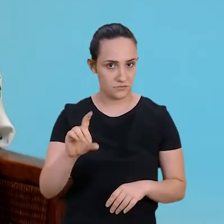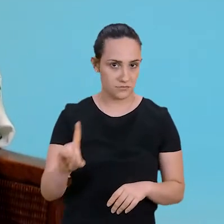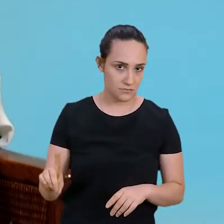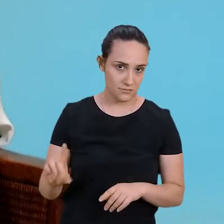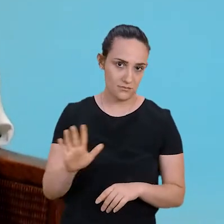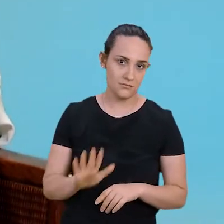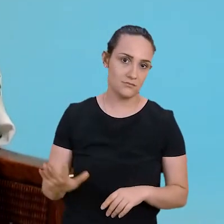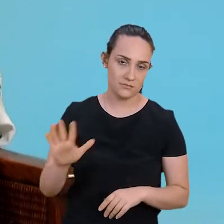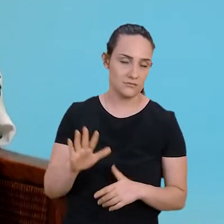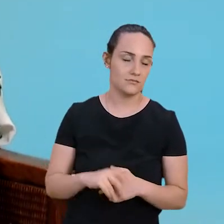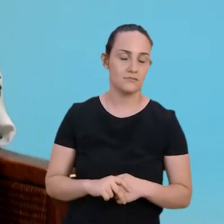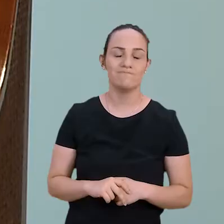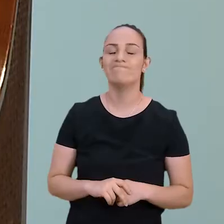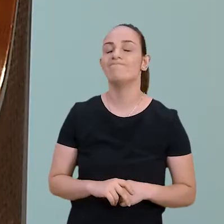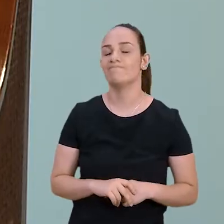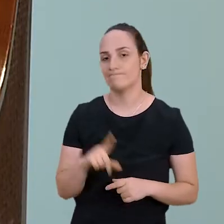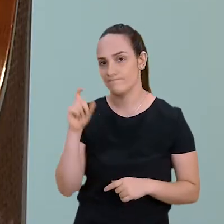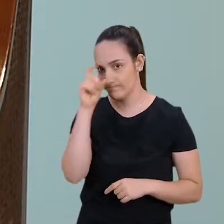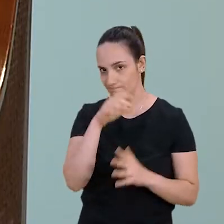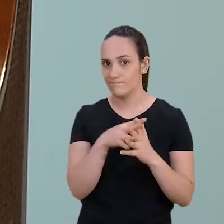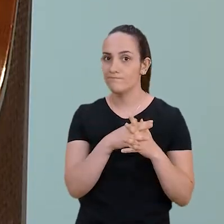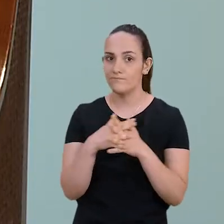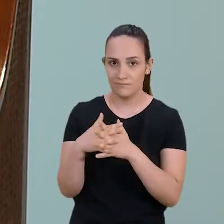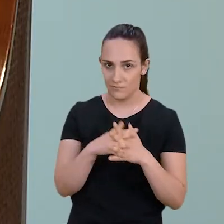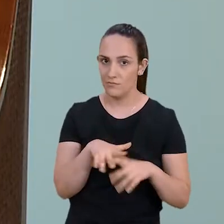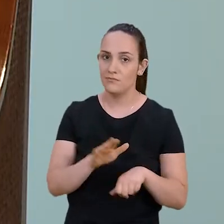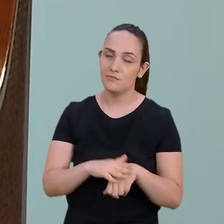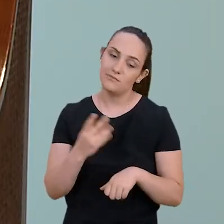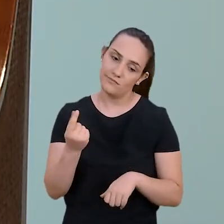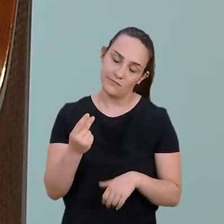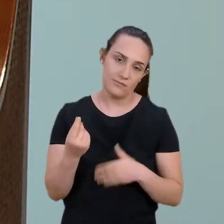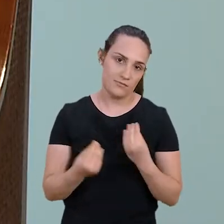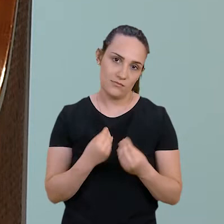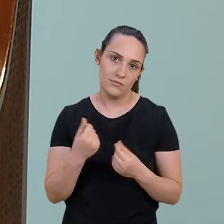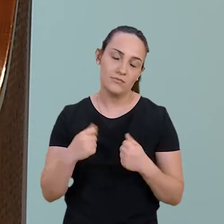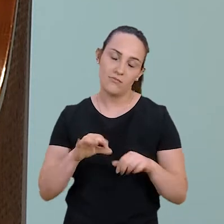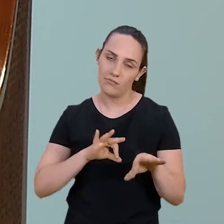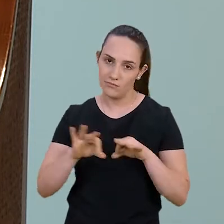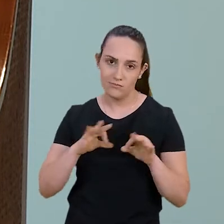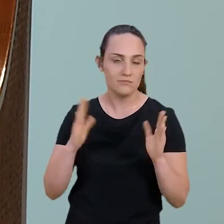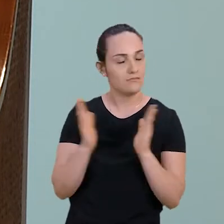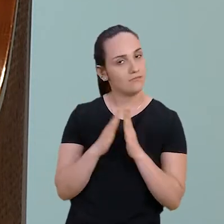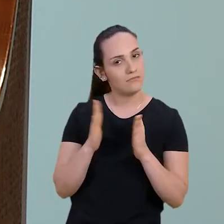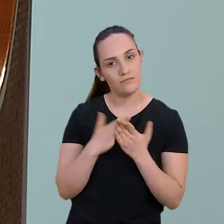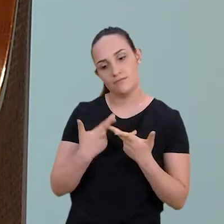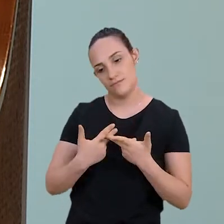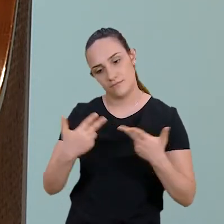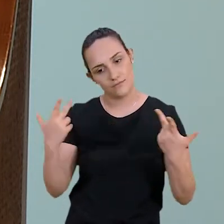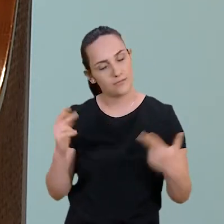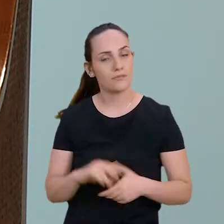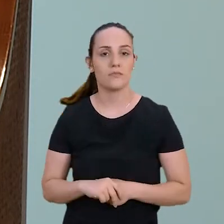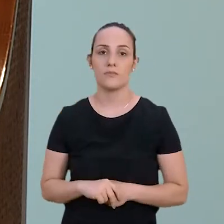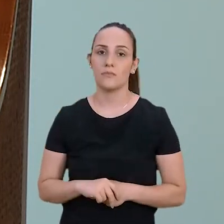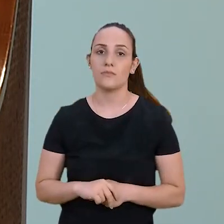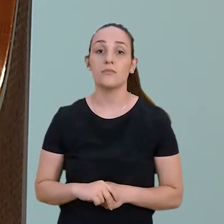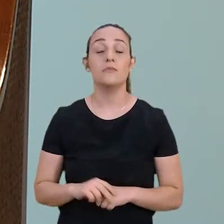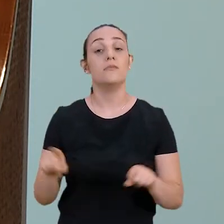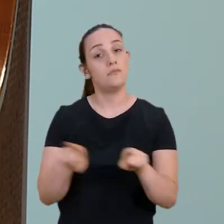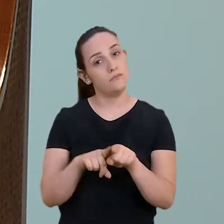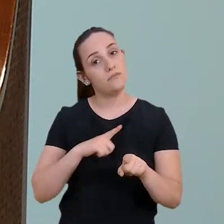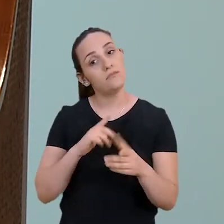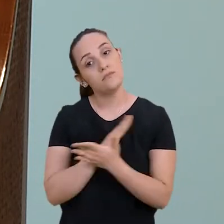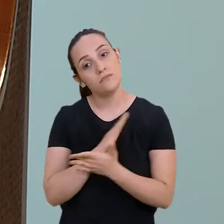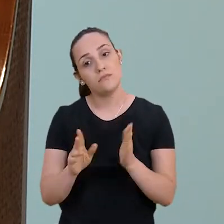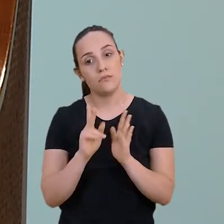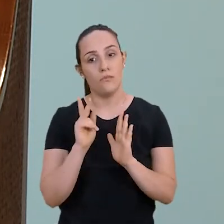fator de complicação, né? Porque ele requer uma logística enorme. Existem alguns